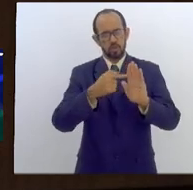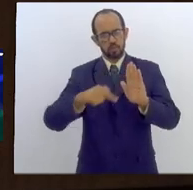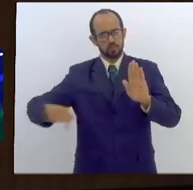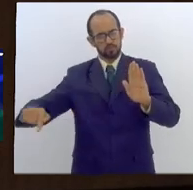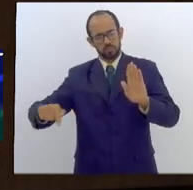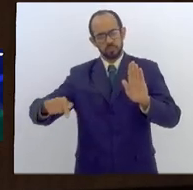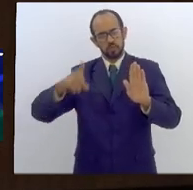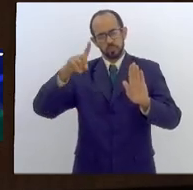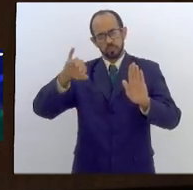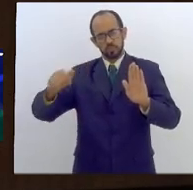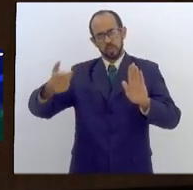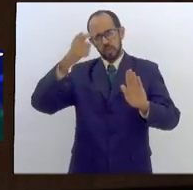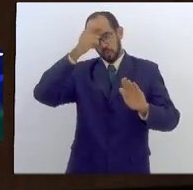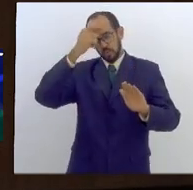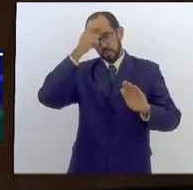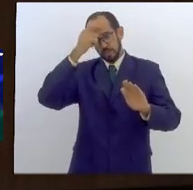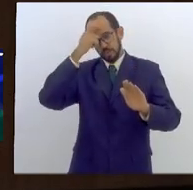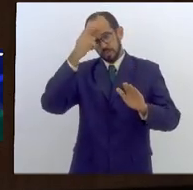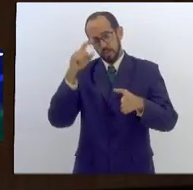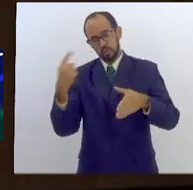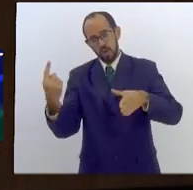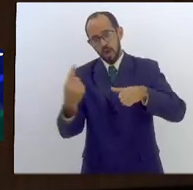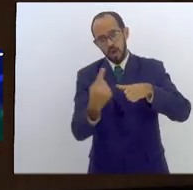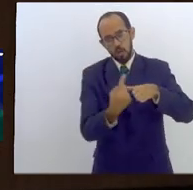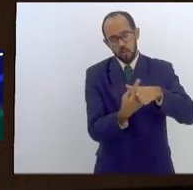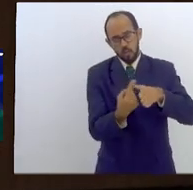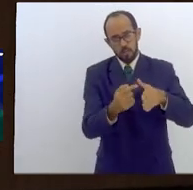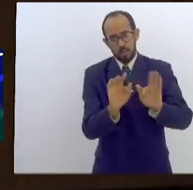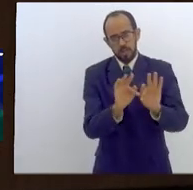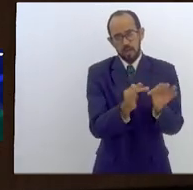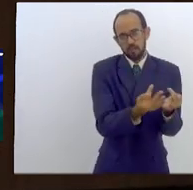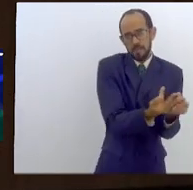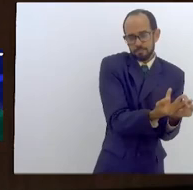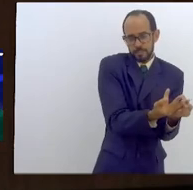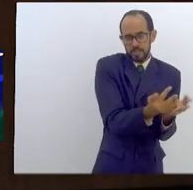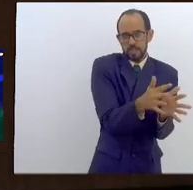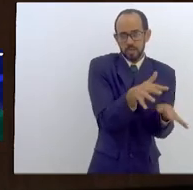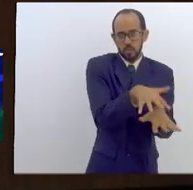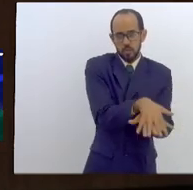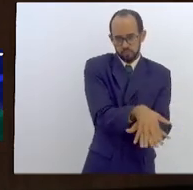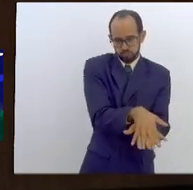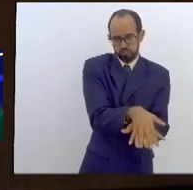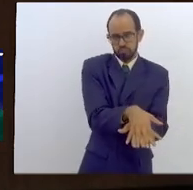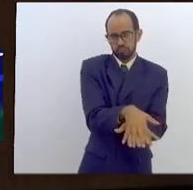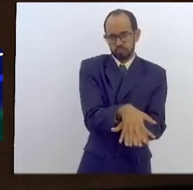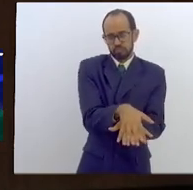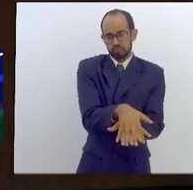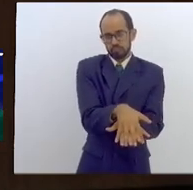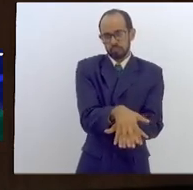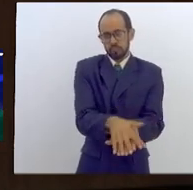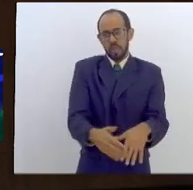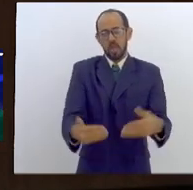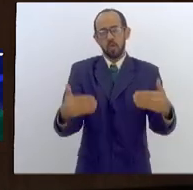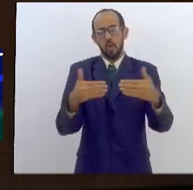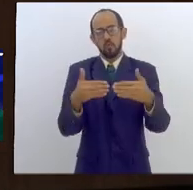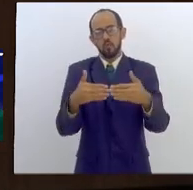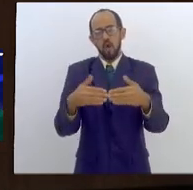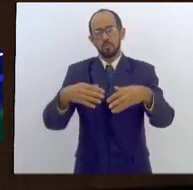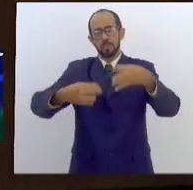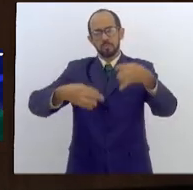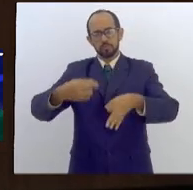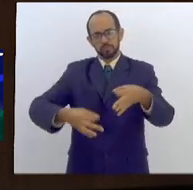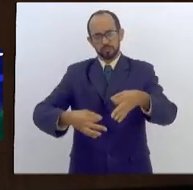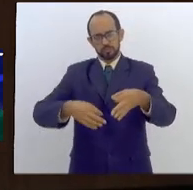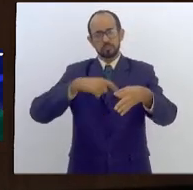dia da conscientização sobre o acolhimento familiar. O parecer é pela juridicidade, com